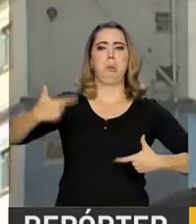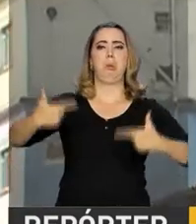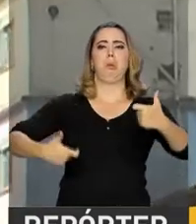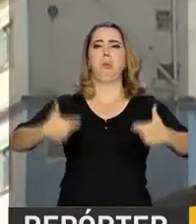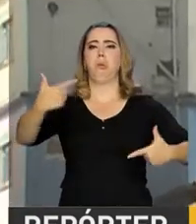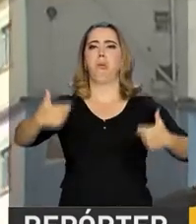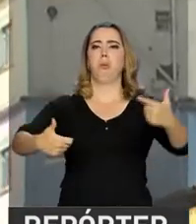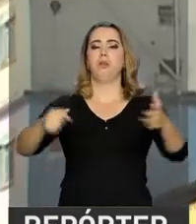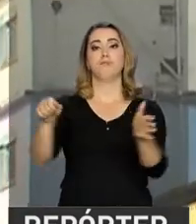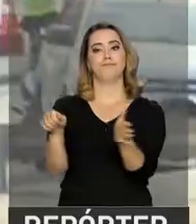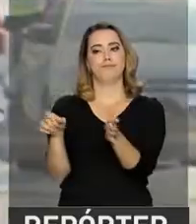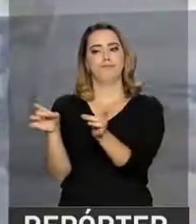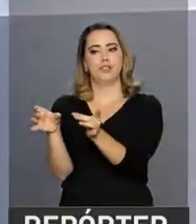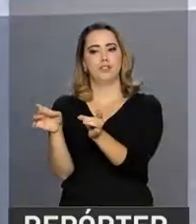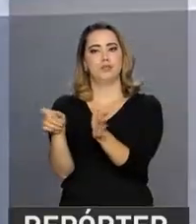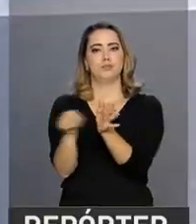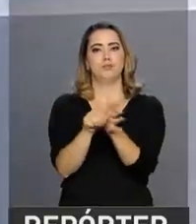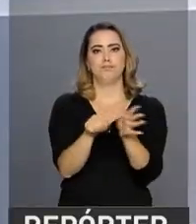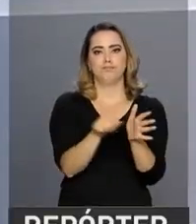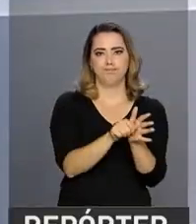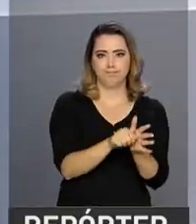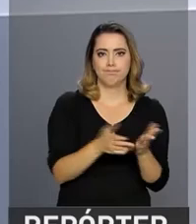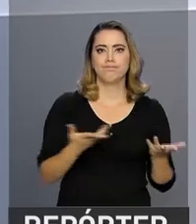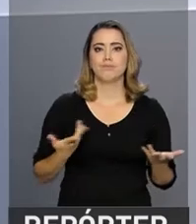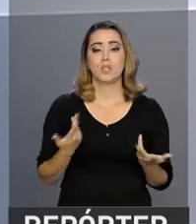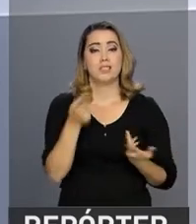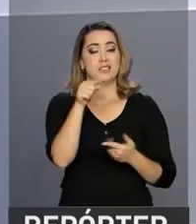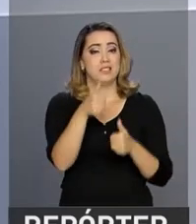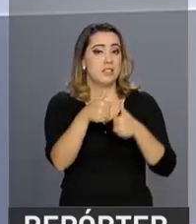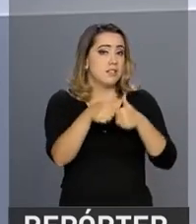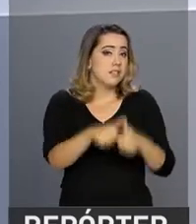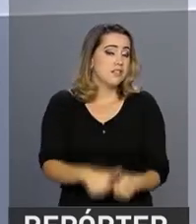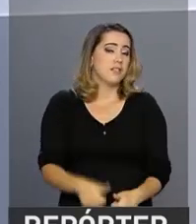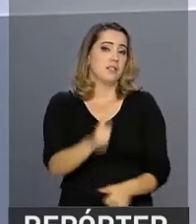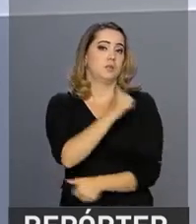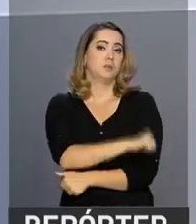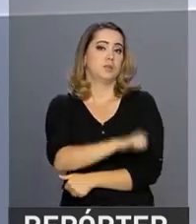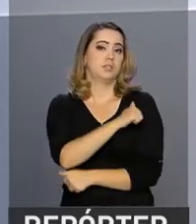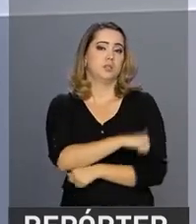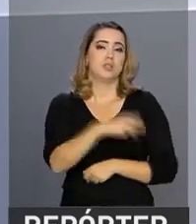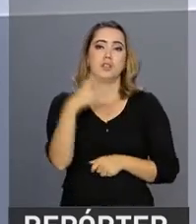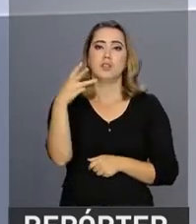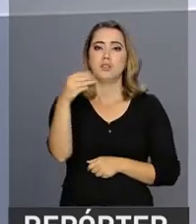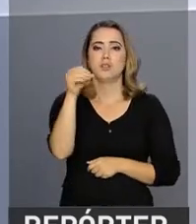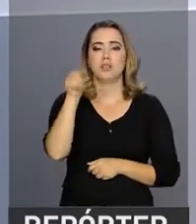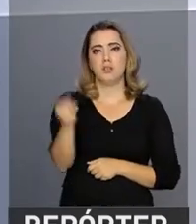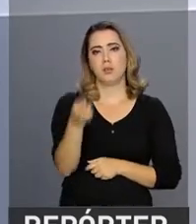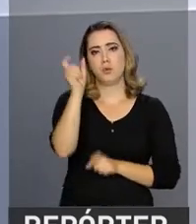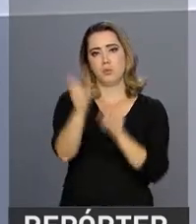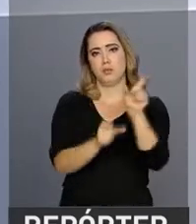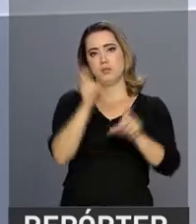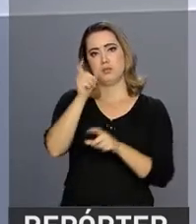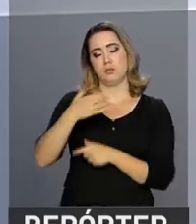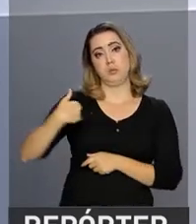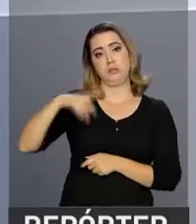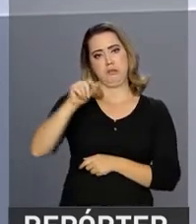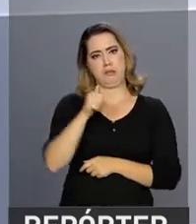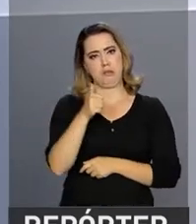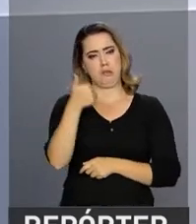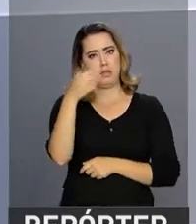comando do tráfico de drogas. Estão no Rio de Janeiro aproximadamente 30 mil militares. Desses, 10 mil podem